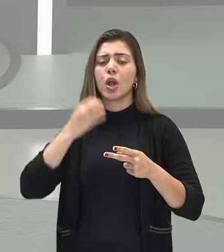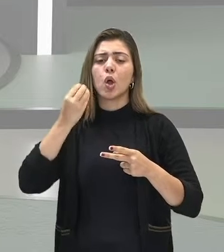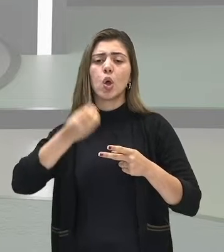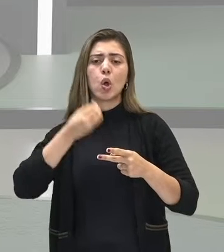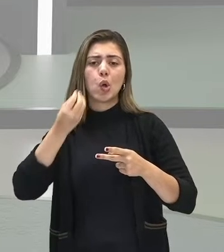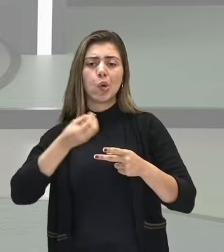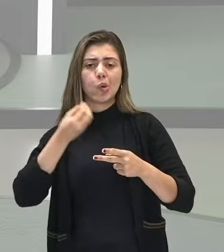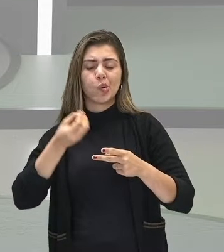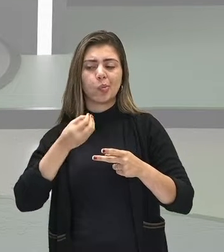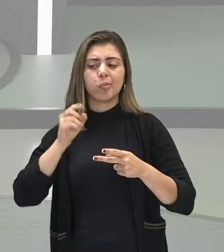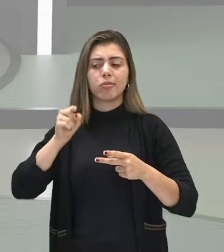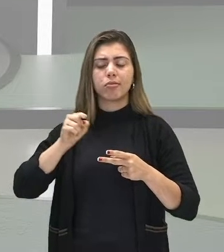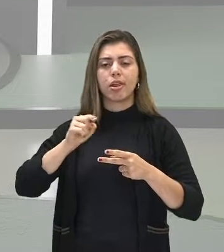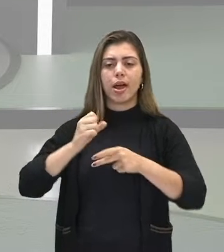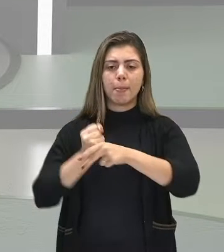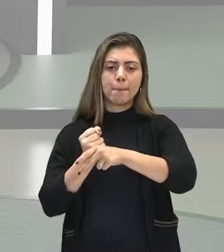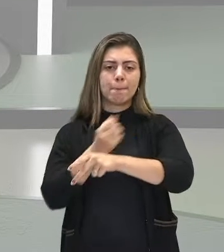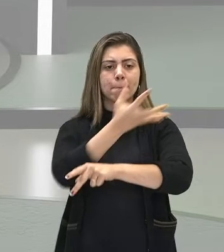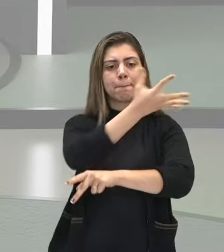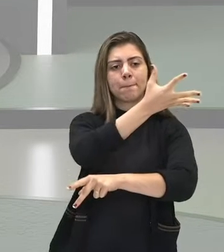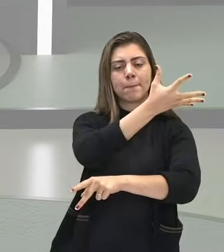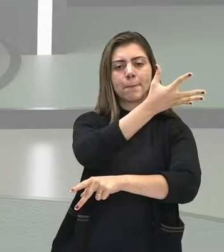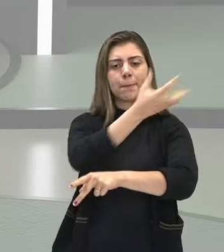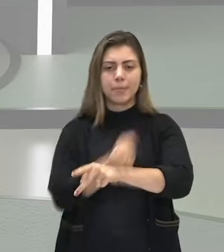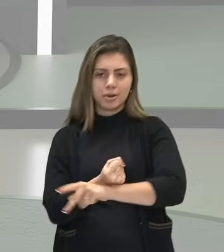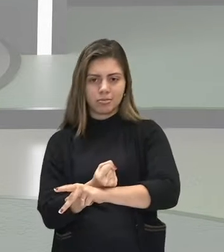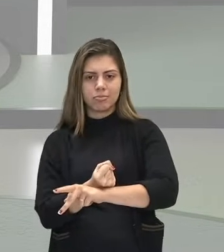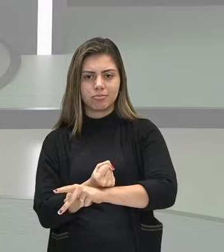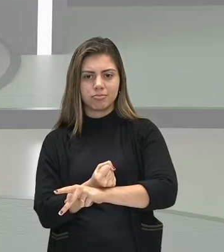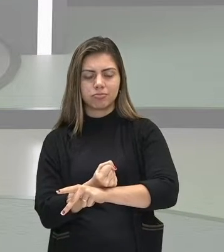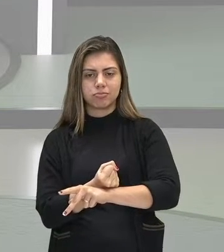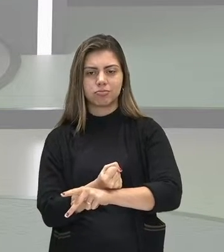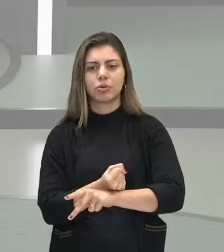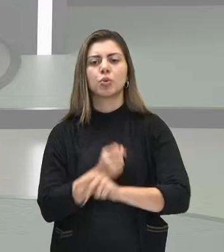sistema, ele ganha